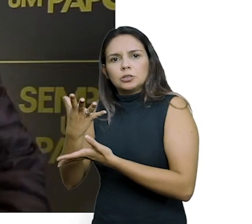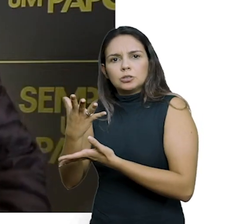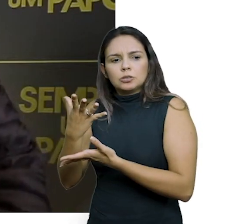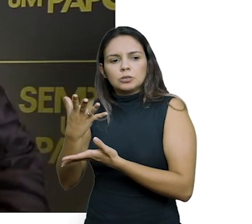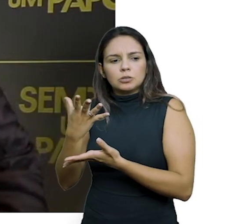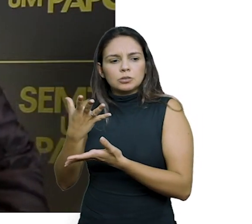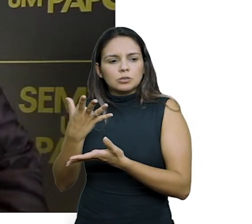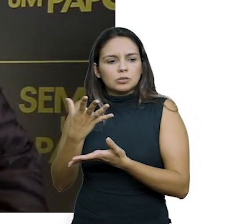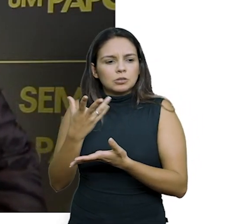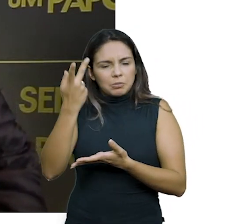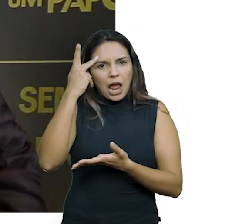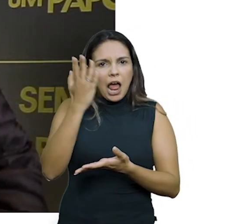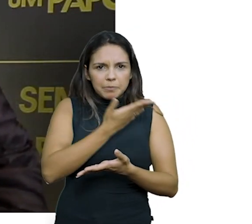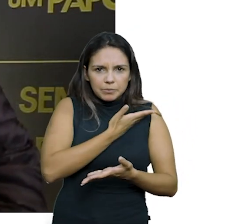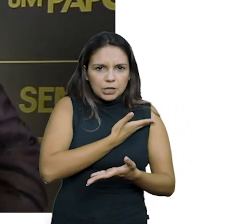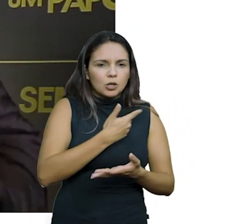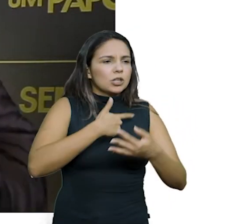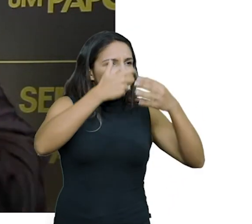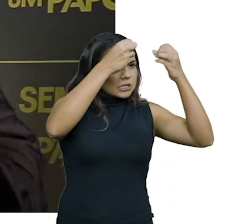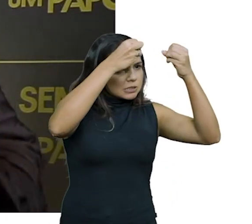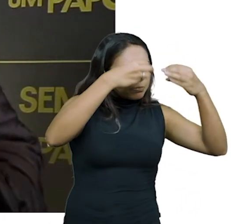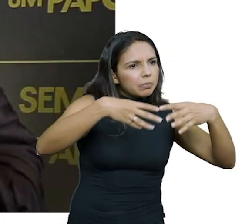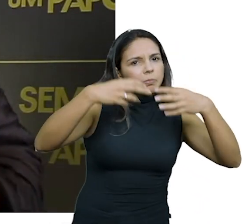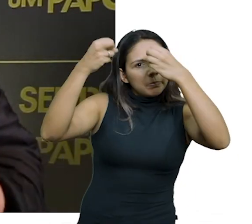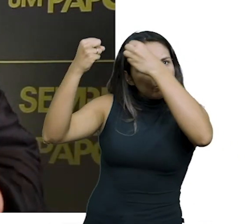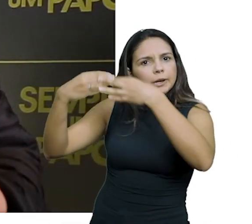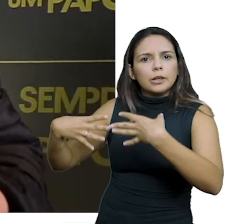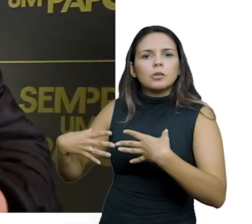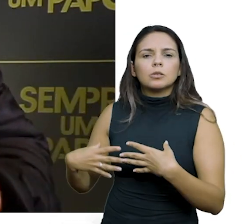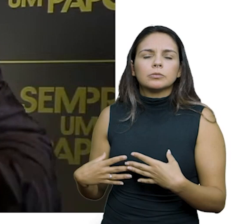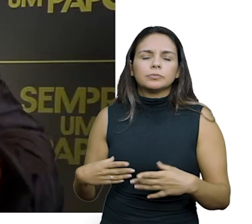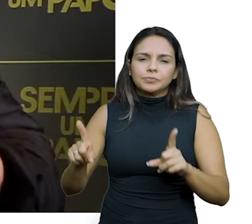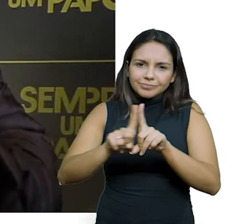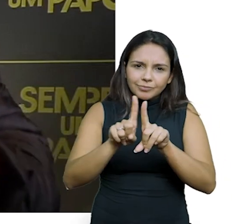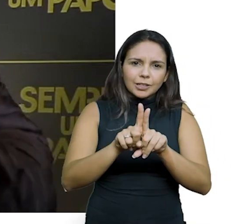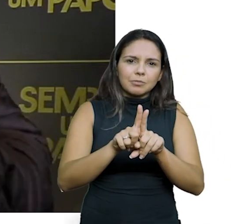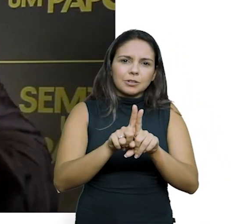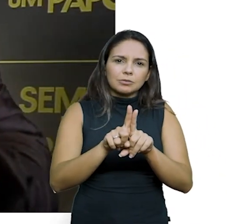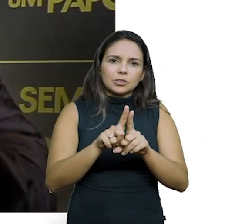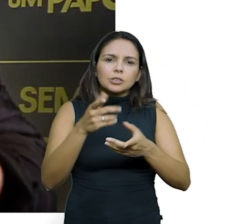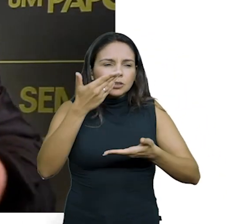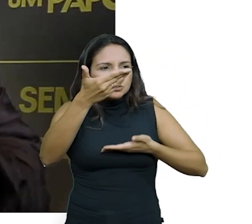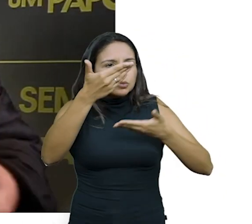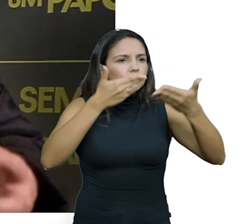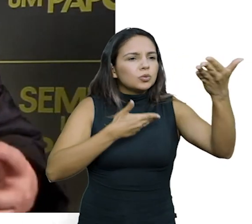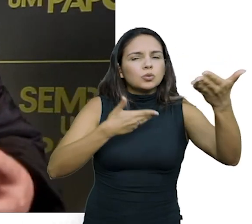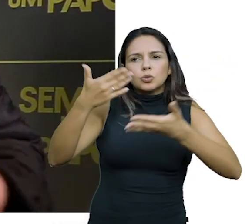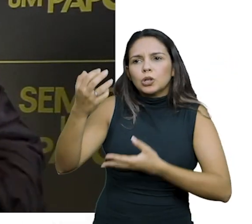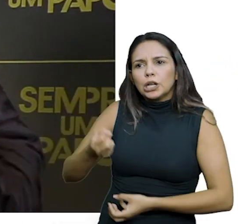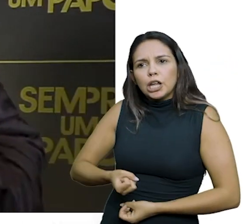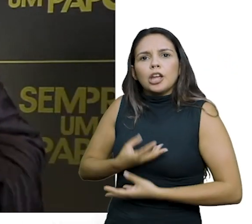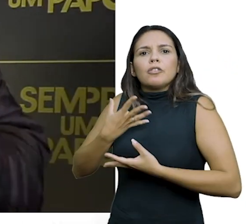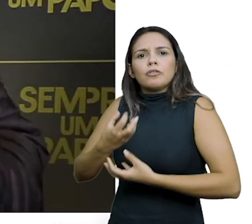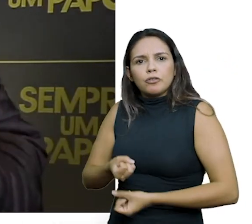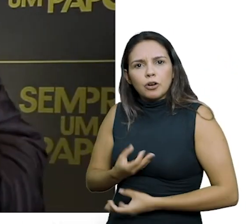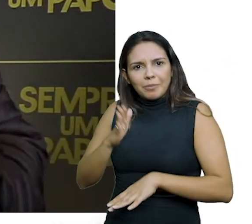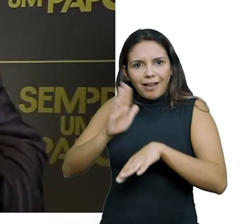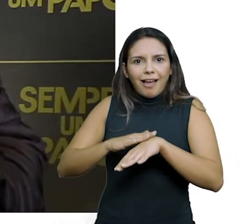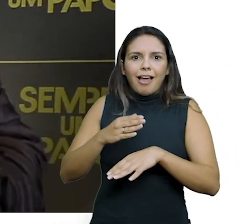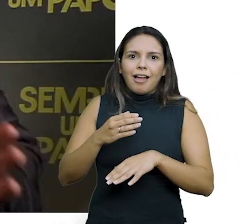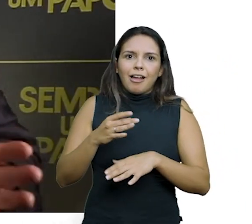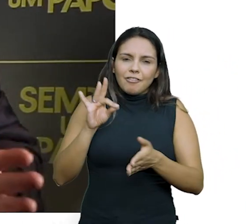um pequeno clipping para os amigos, para tentar fazer com que também exista uma socialização das informações que estão